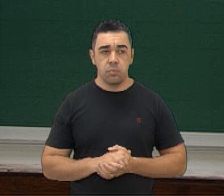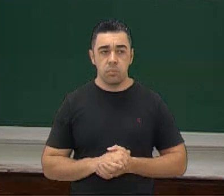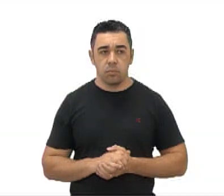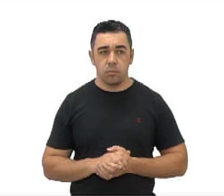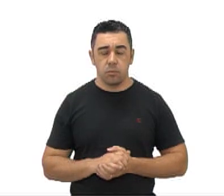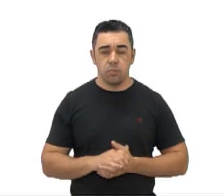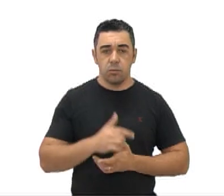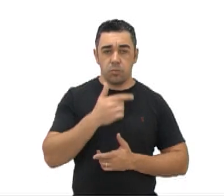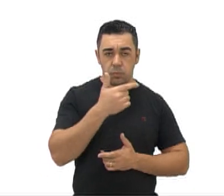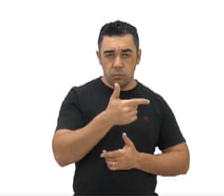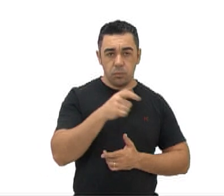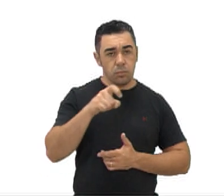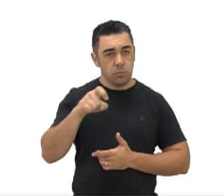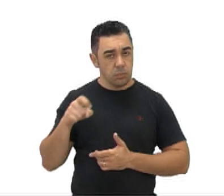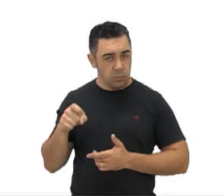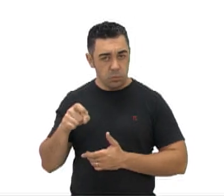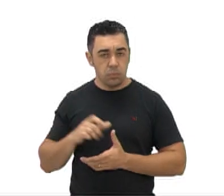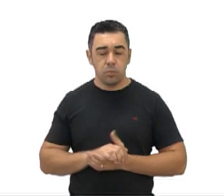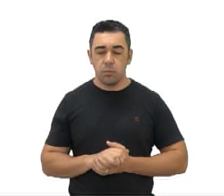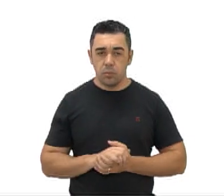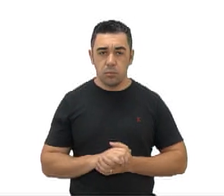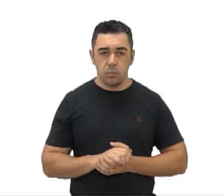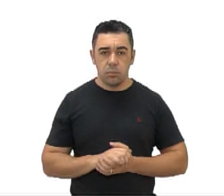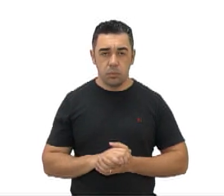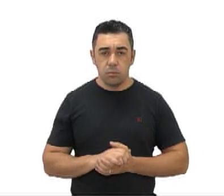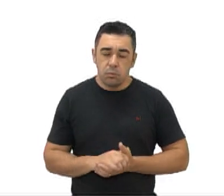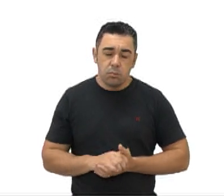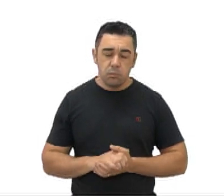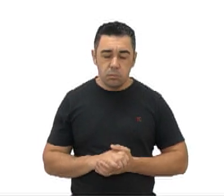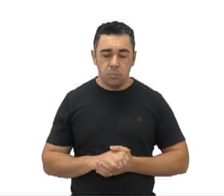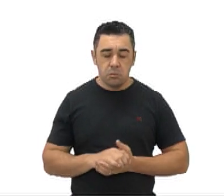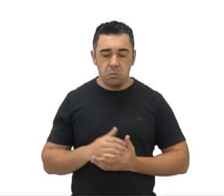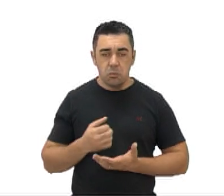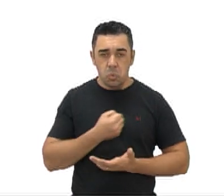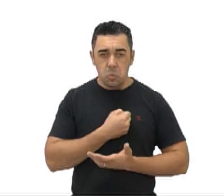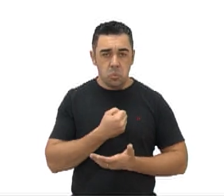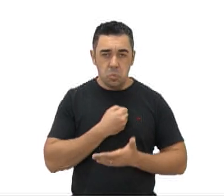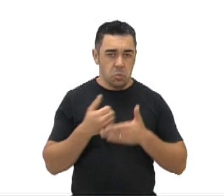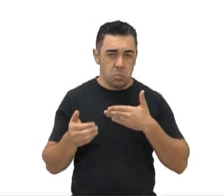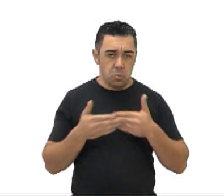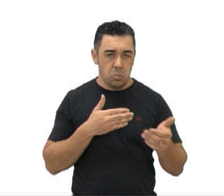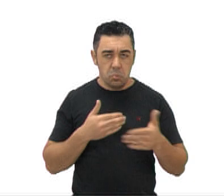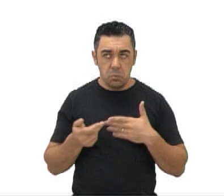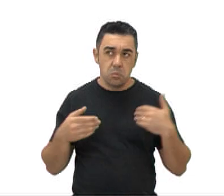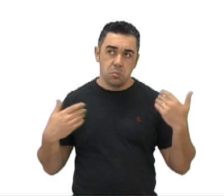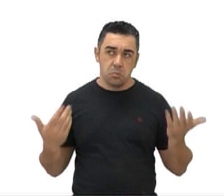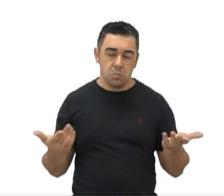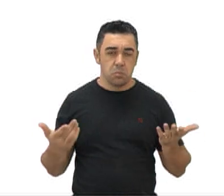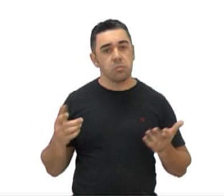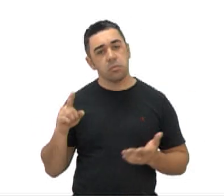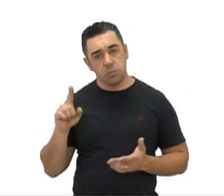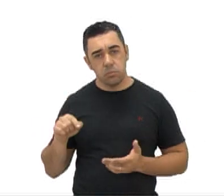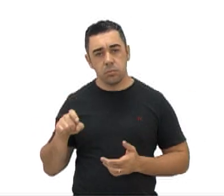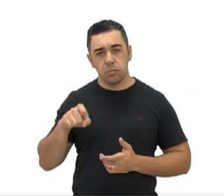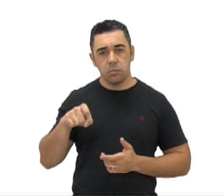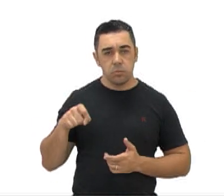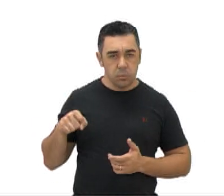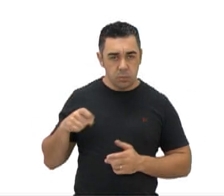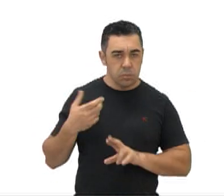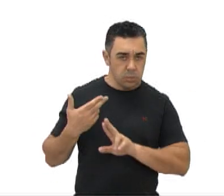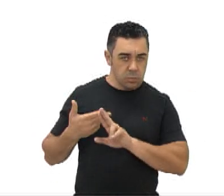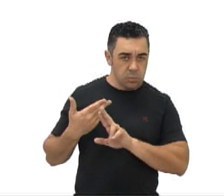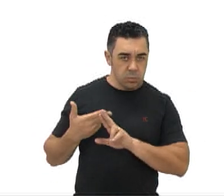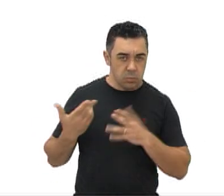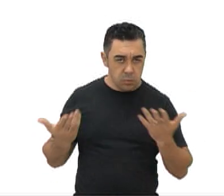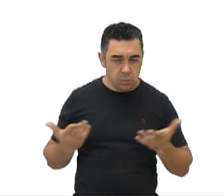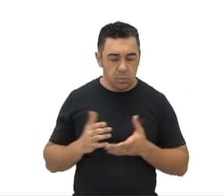número é 2 vezes o número, que o número a gente não sabe qual é. E essa incógnita, esse valor, ele vai ser